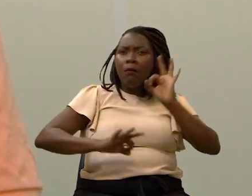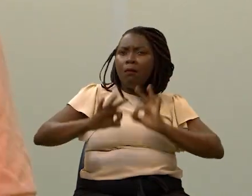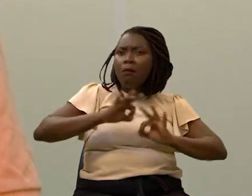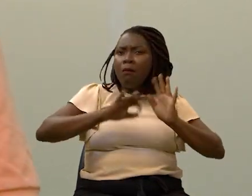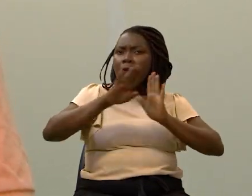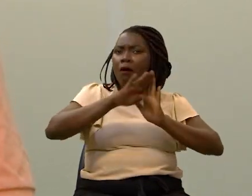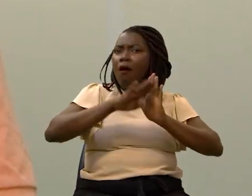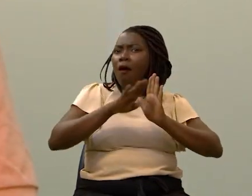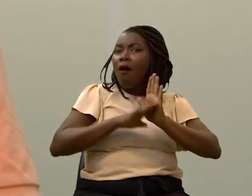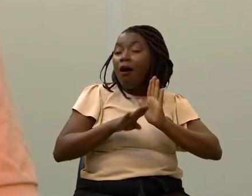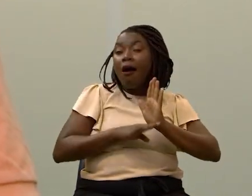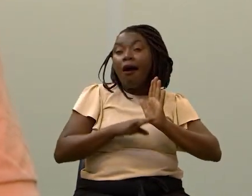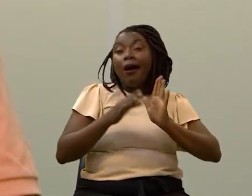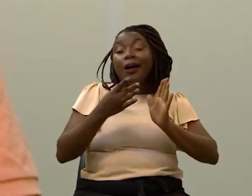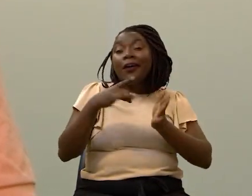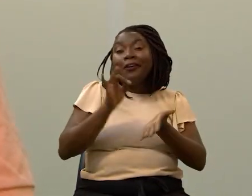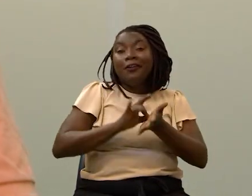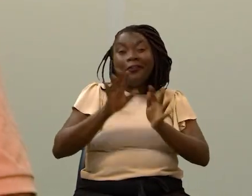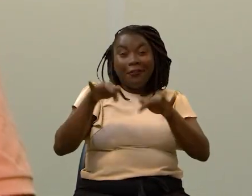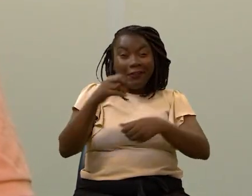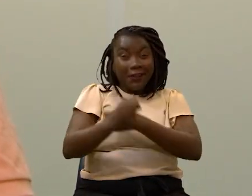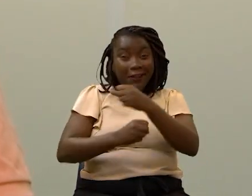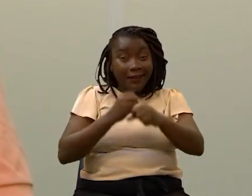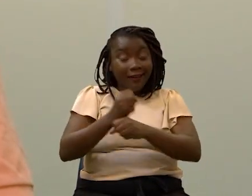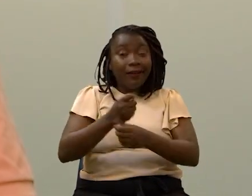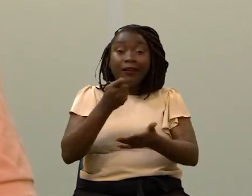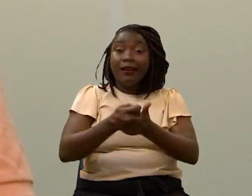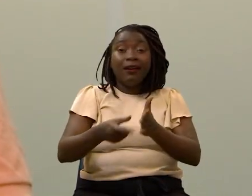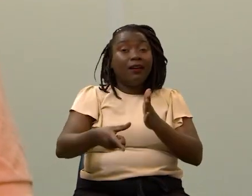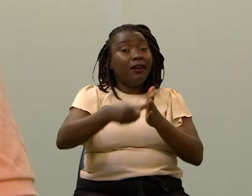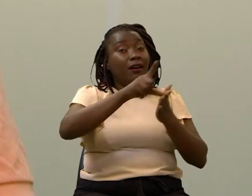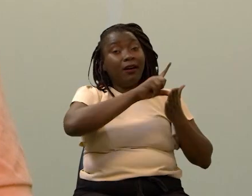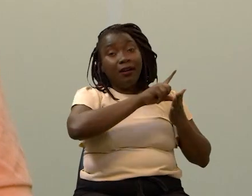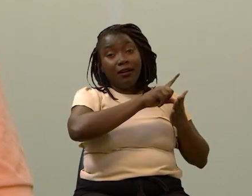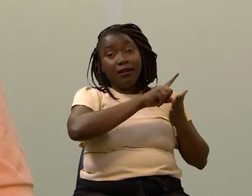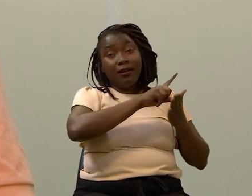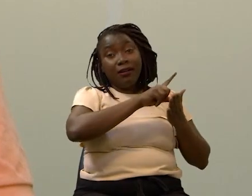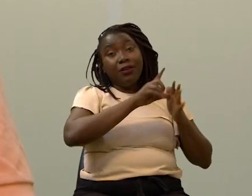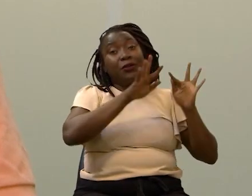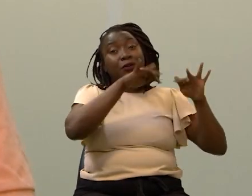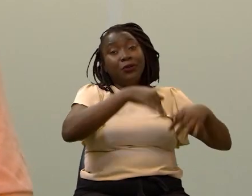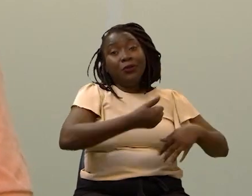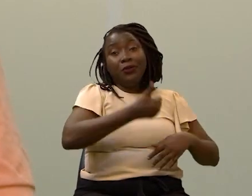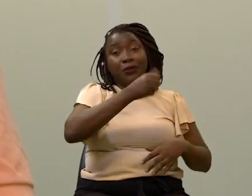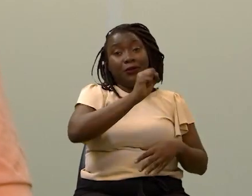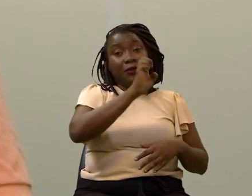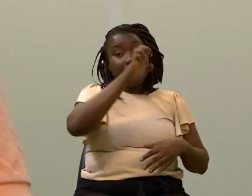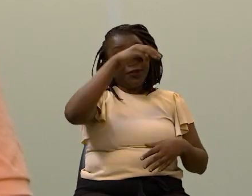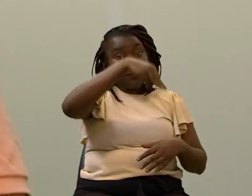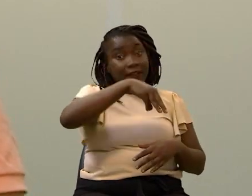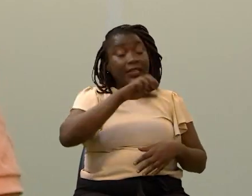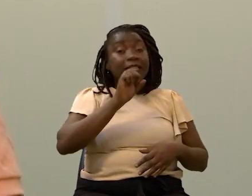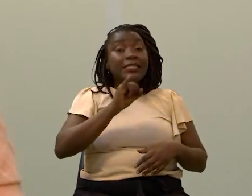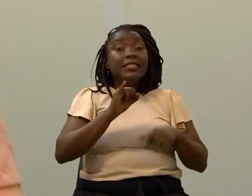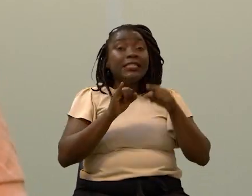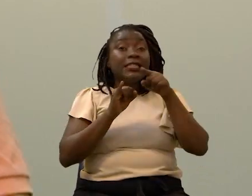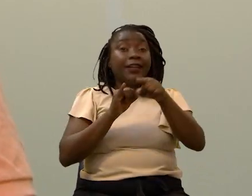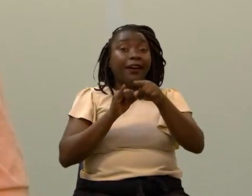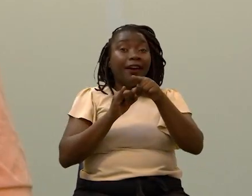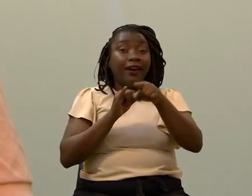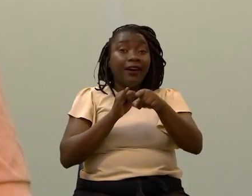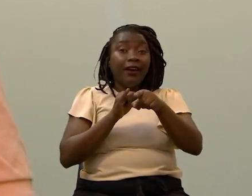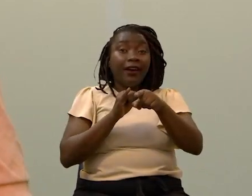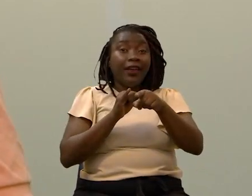tal maneira que, na verdade, as férias de fim de ano você tem que se programar antes do fim do primeiro semestre. Então, se